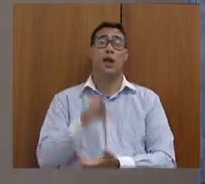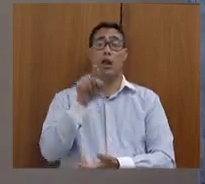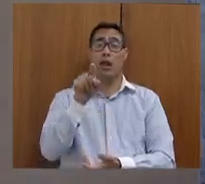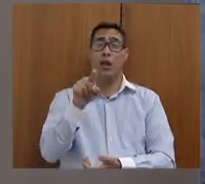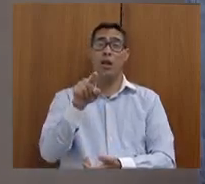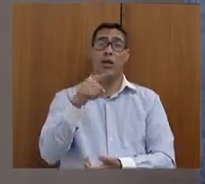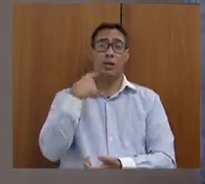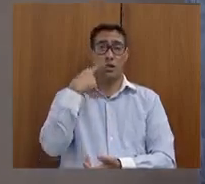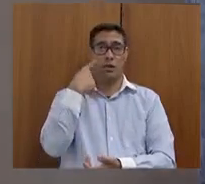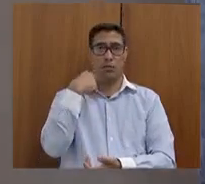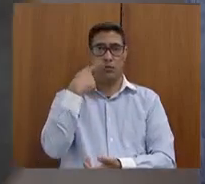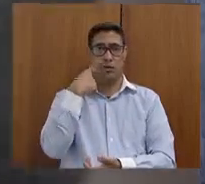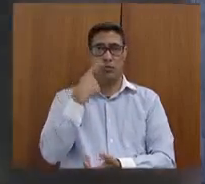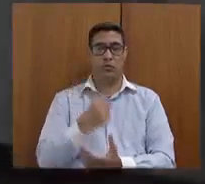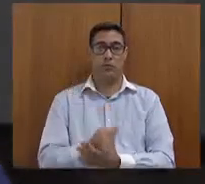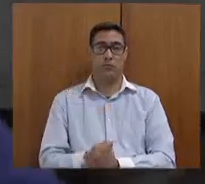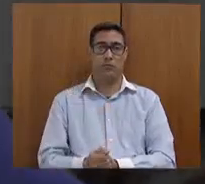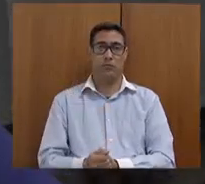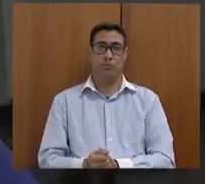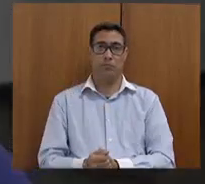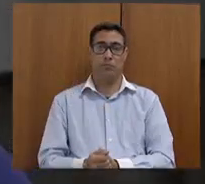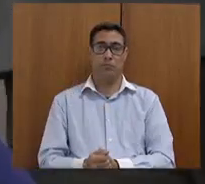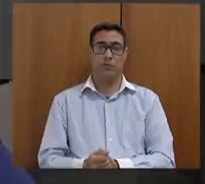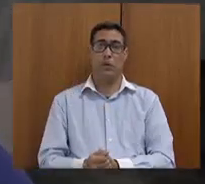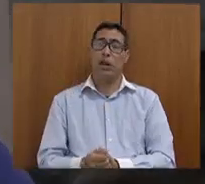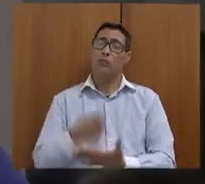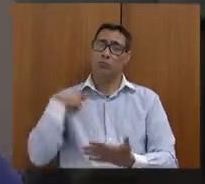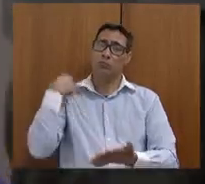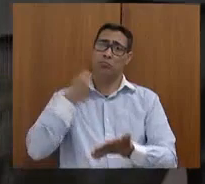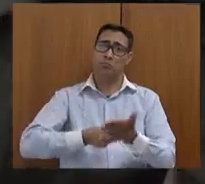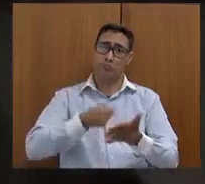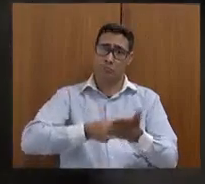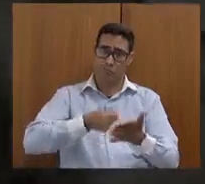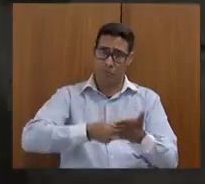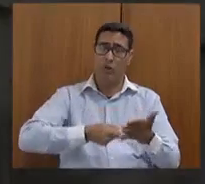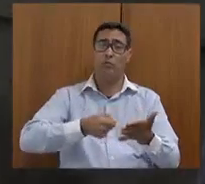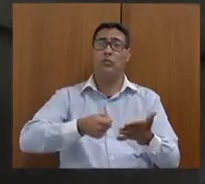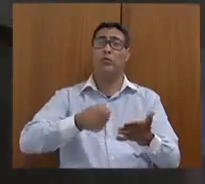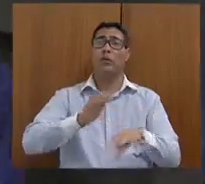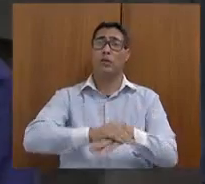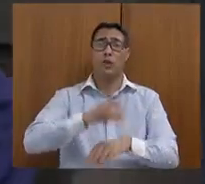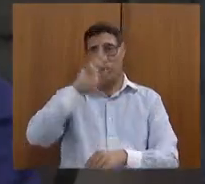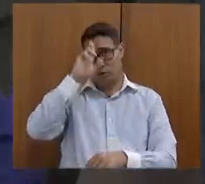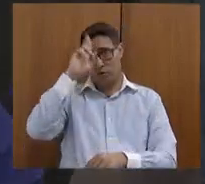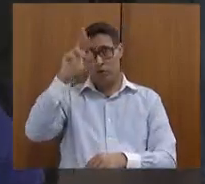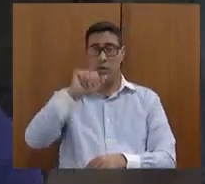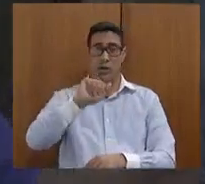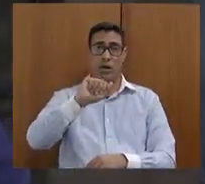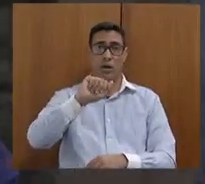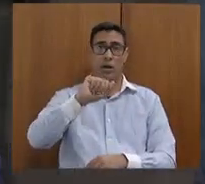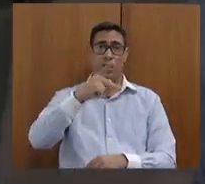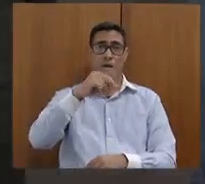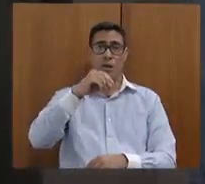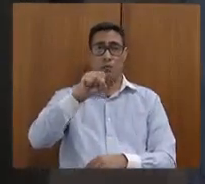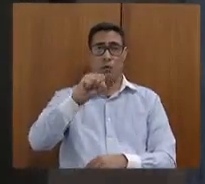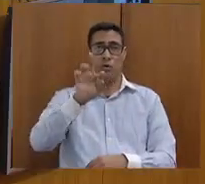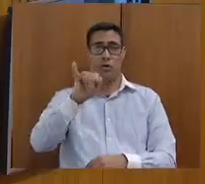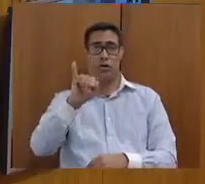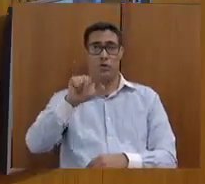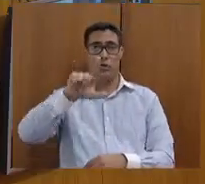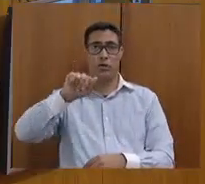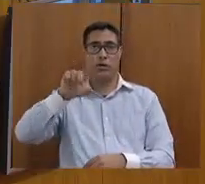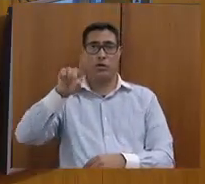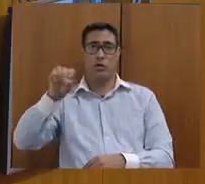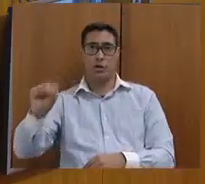realmente a nossa luta pelos diretores apostilados ela foi muito grande e a construção da